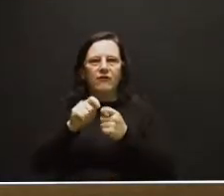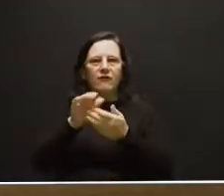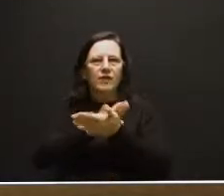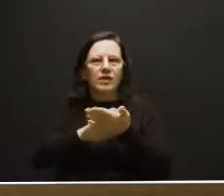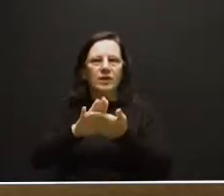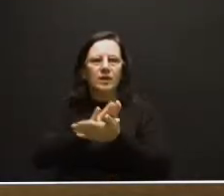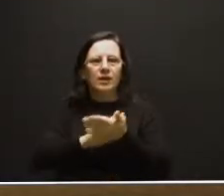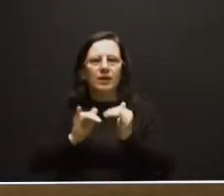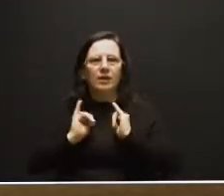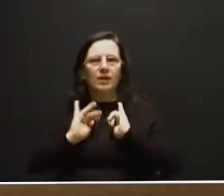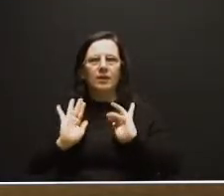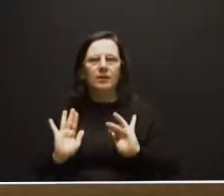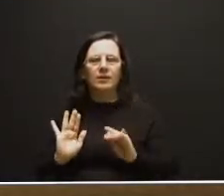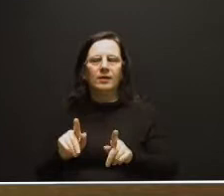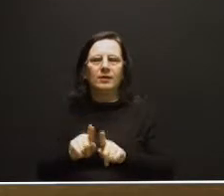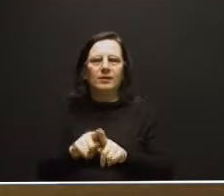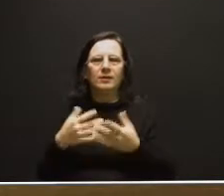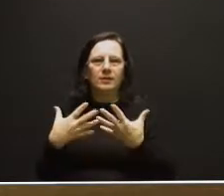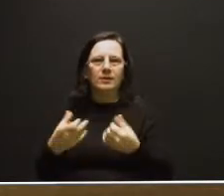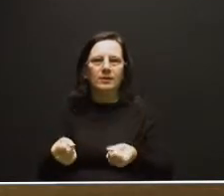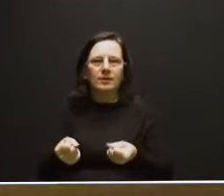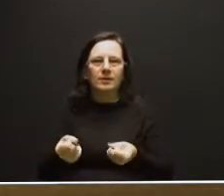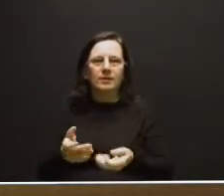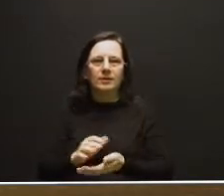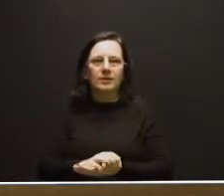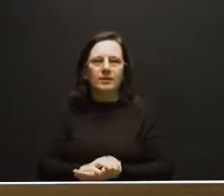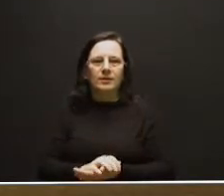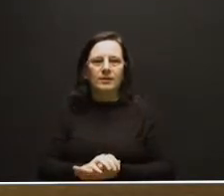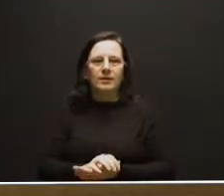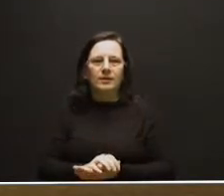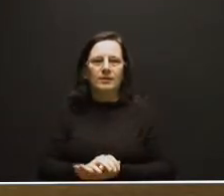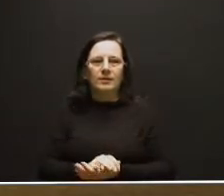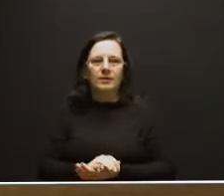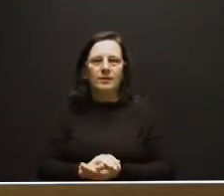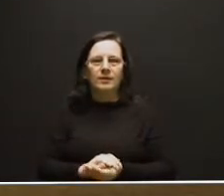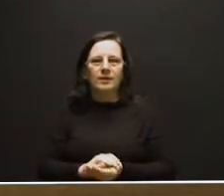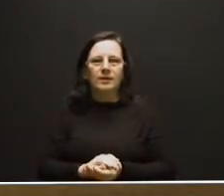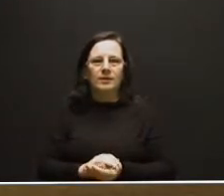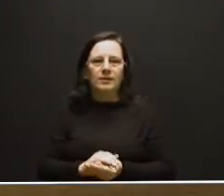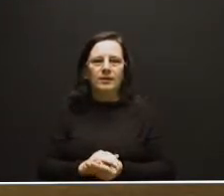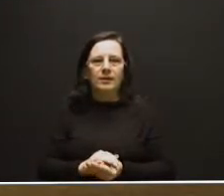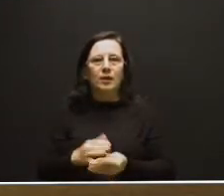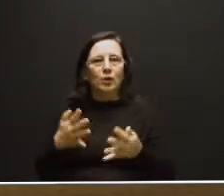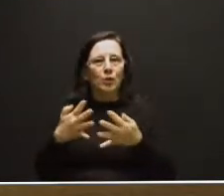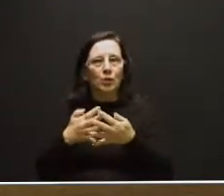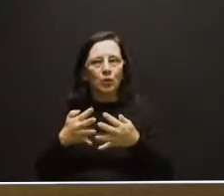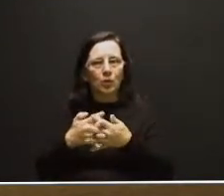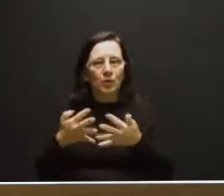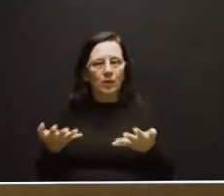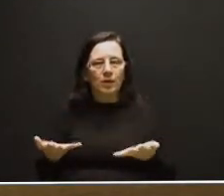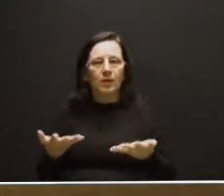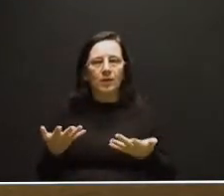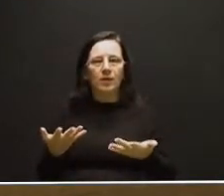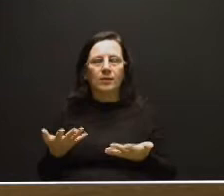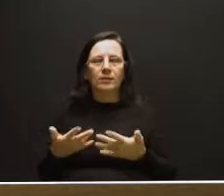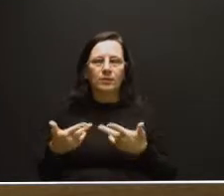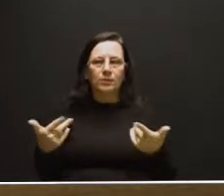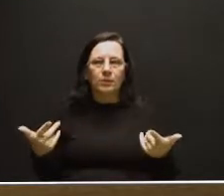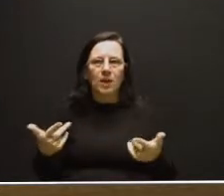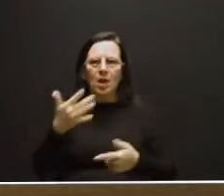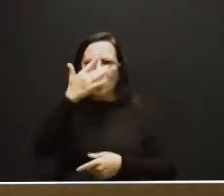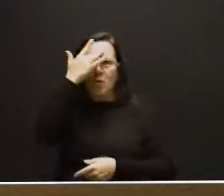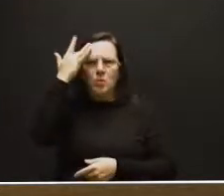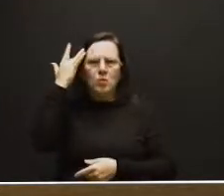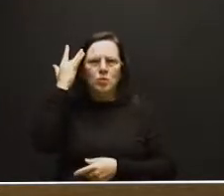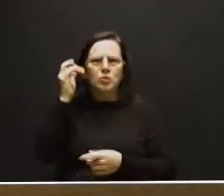assumir essa não tem problema aqui não vai dar prejuízo ao município então é muito complicado vereador ivan exame acontece quando a pessoa começa